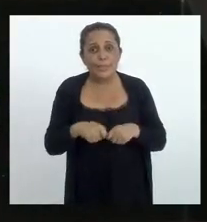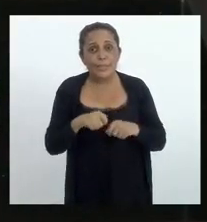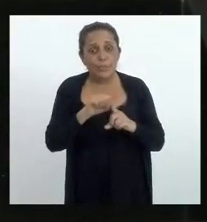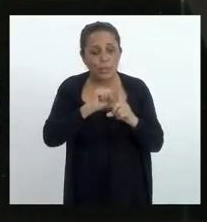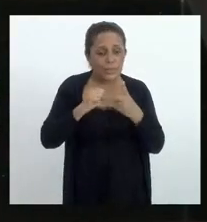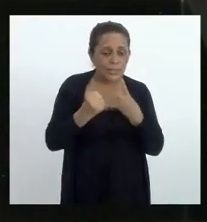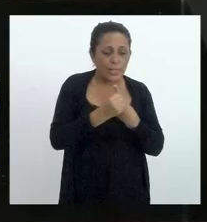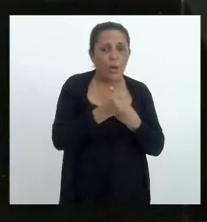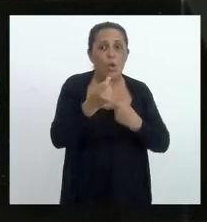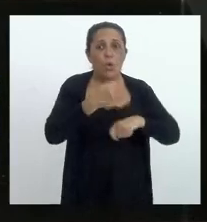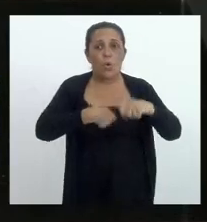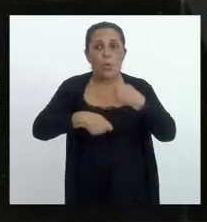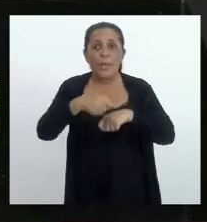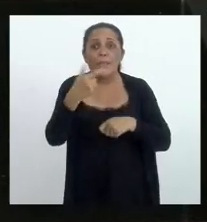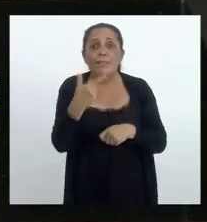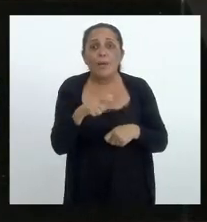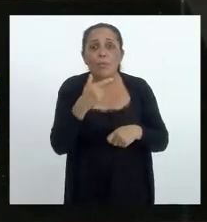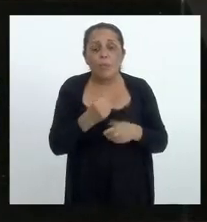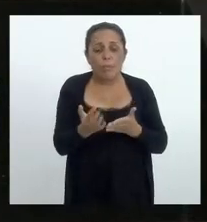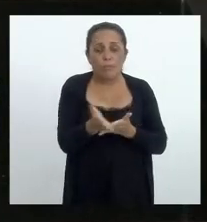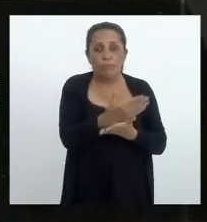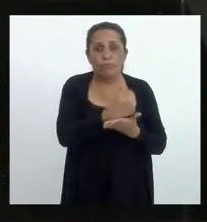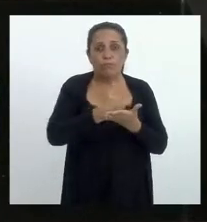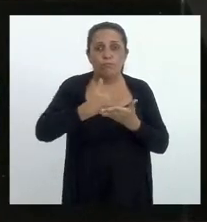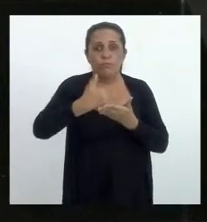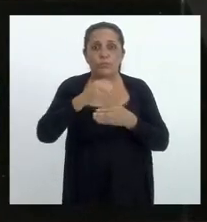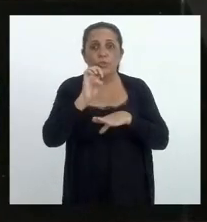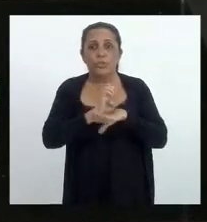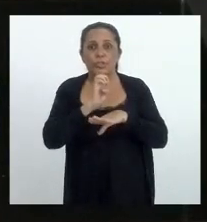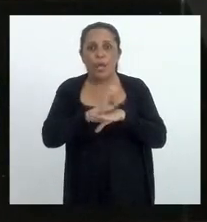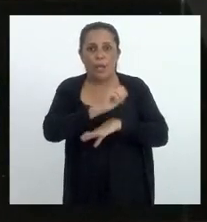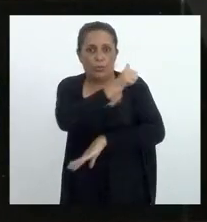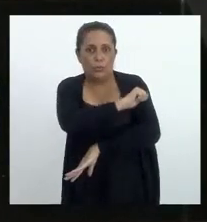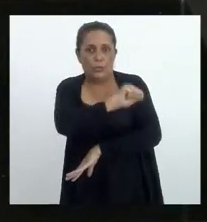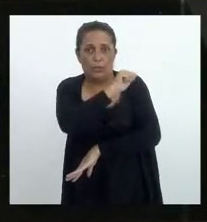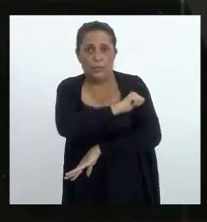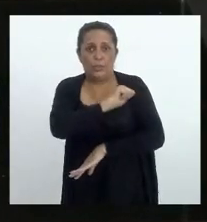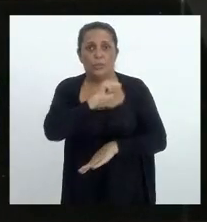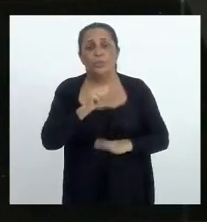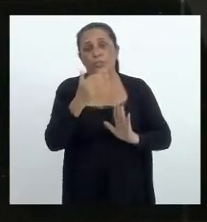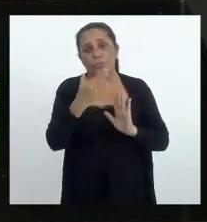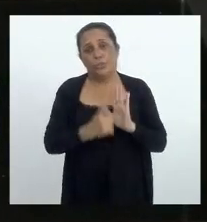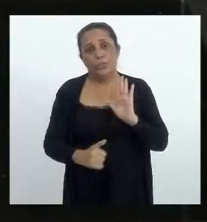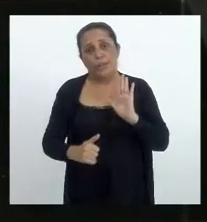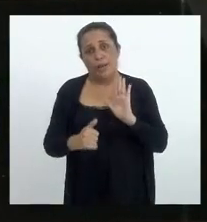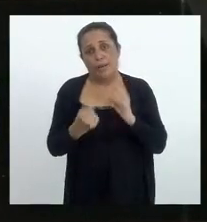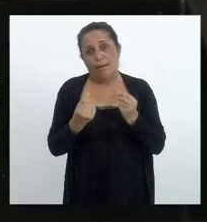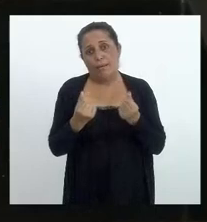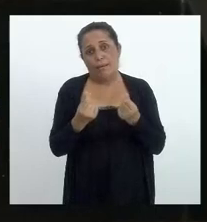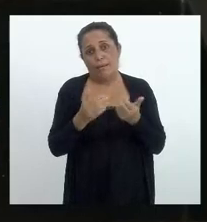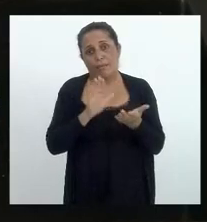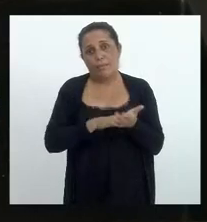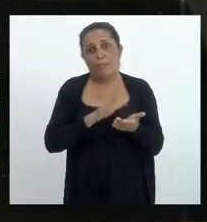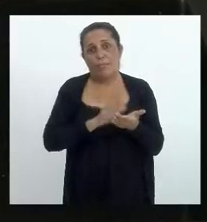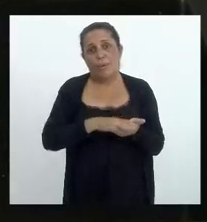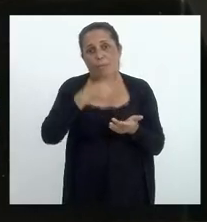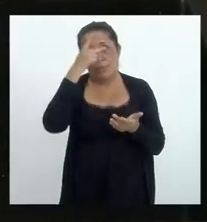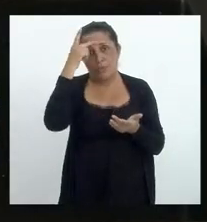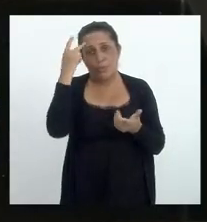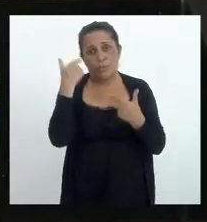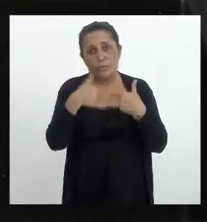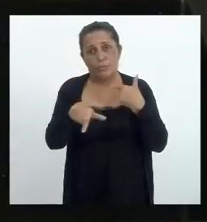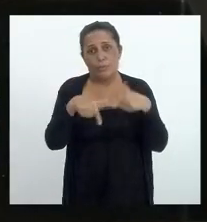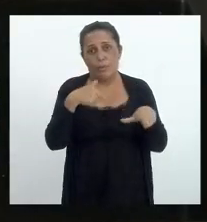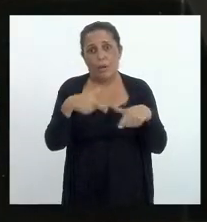social. Não haverá receita para o Estado do Rio de Janeiro se for retirada a renda da mão do trabalhador, a capacidade